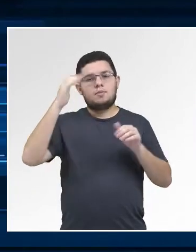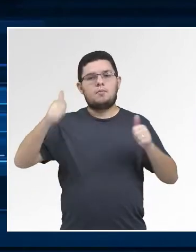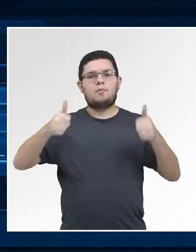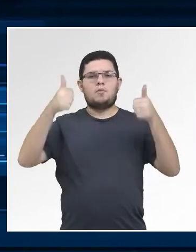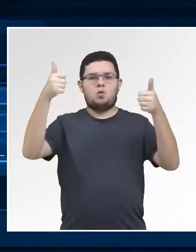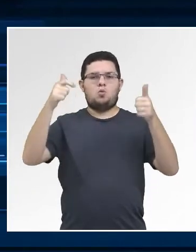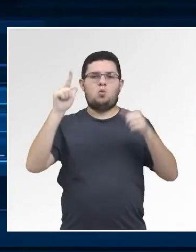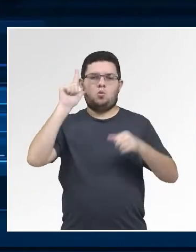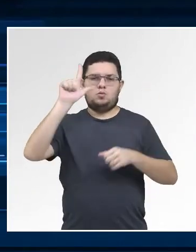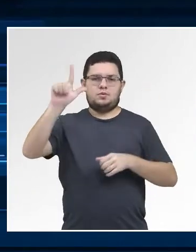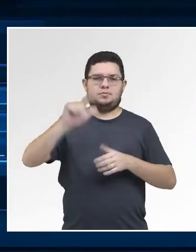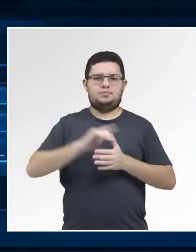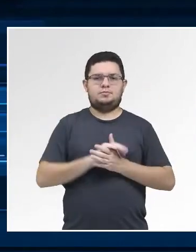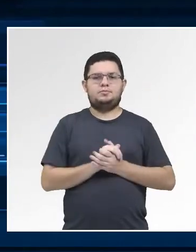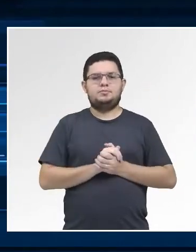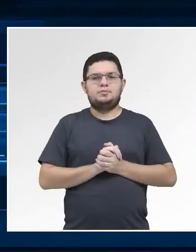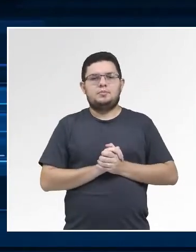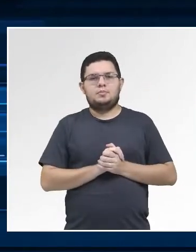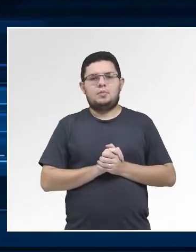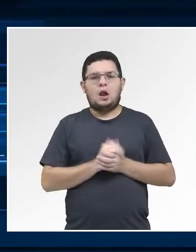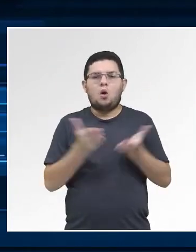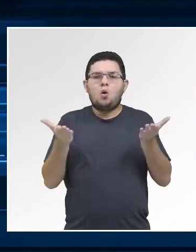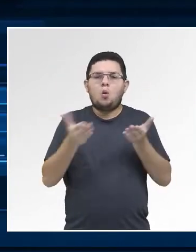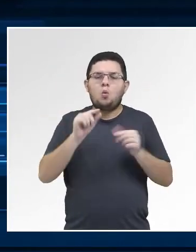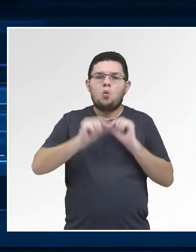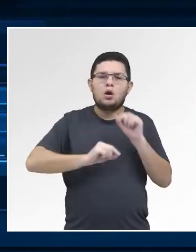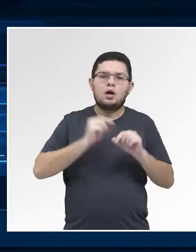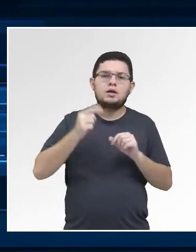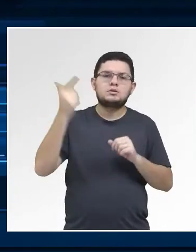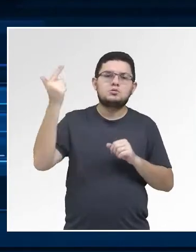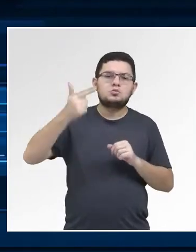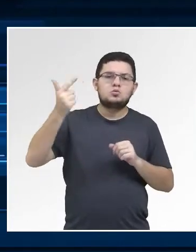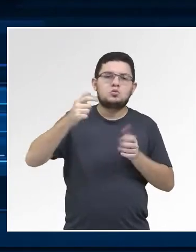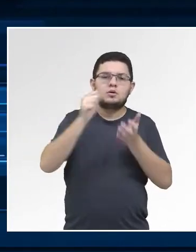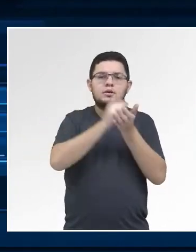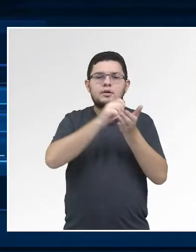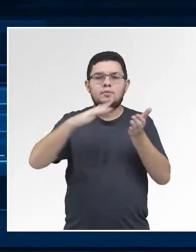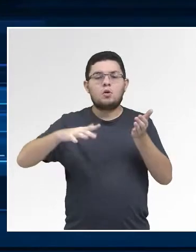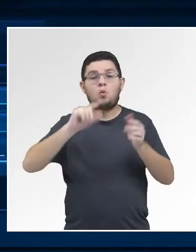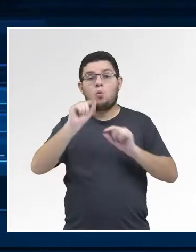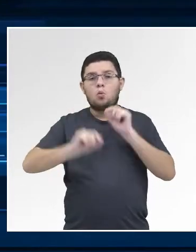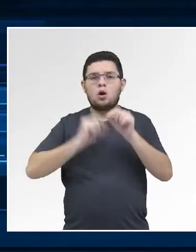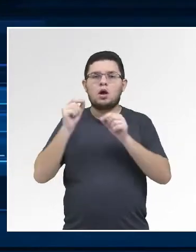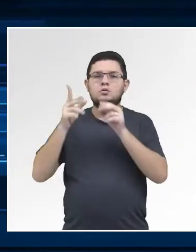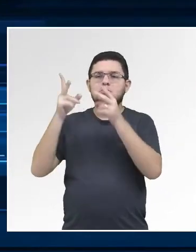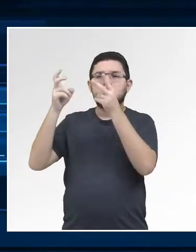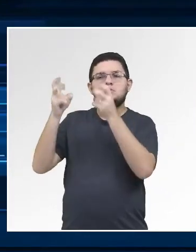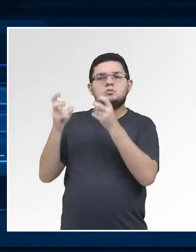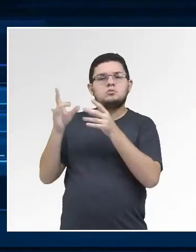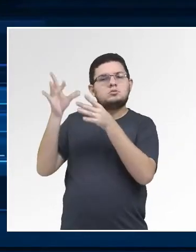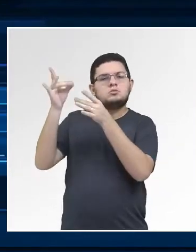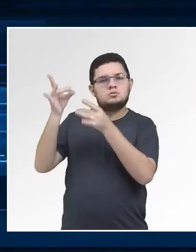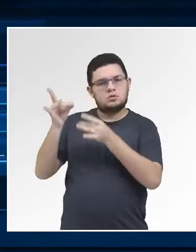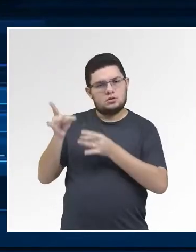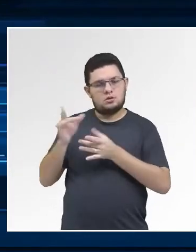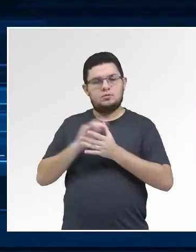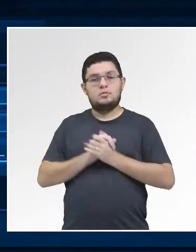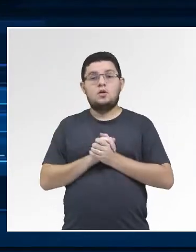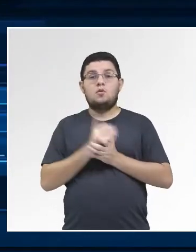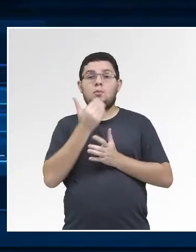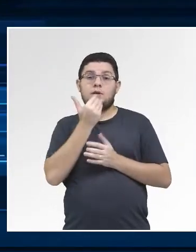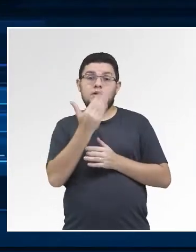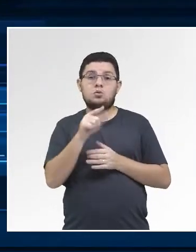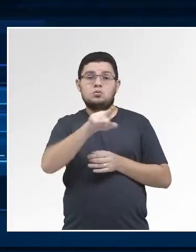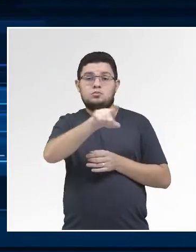desafio de hoje. Tá? Vamos agora à nossa segunda atividade, que é o Watching for Details, né? Que eu vou pedir para que os alunos participem